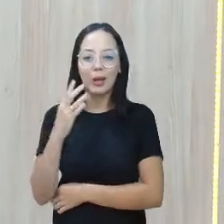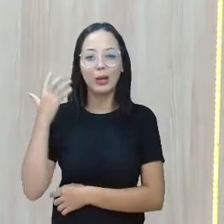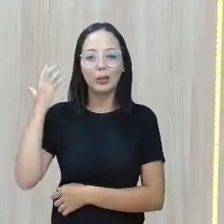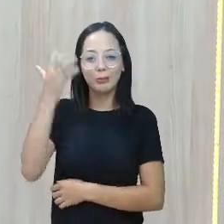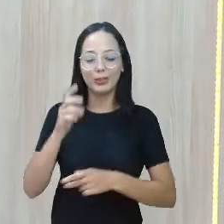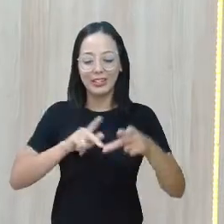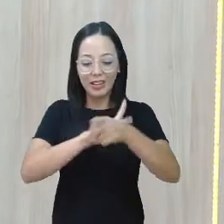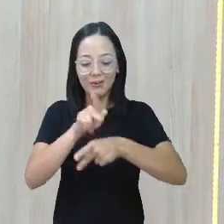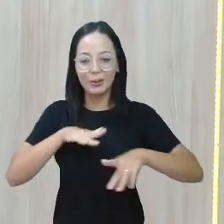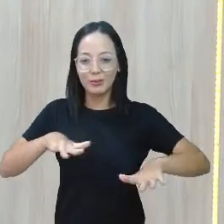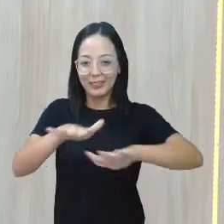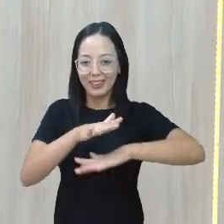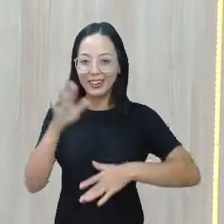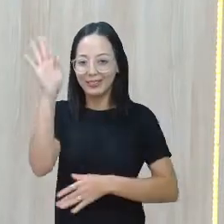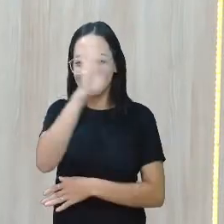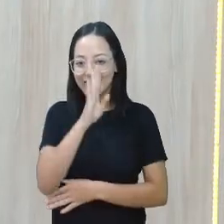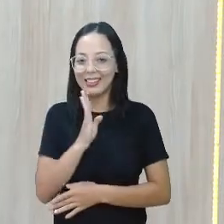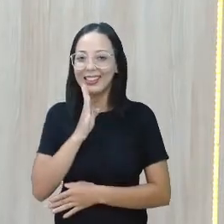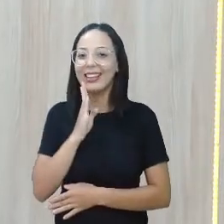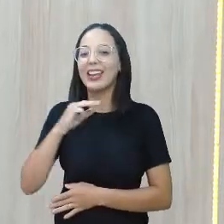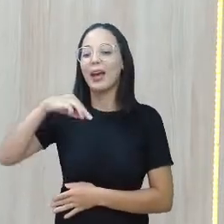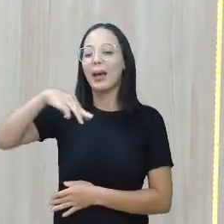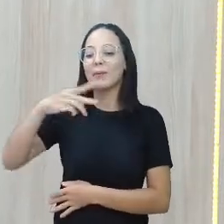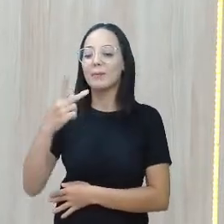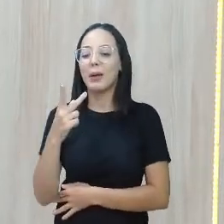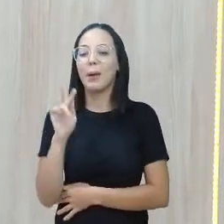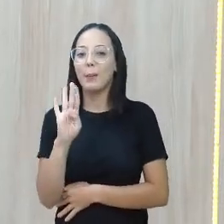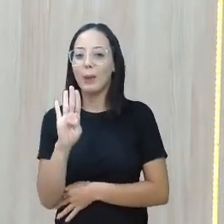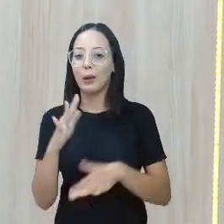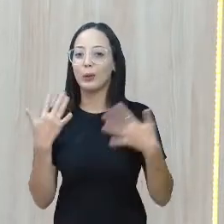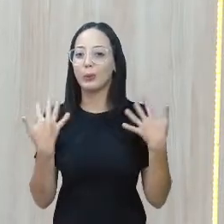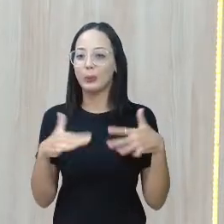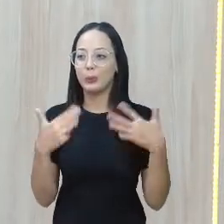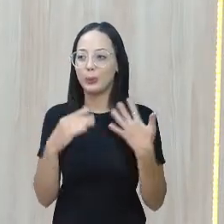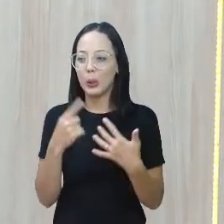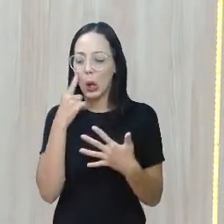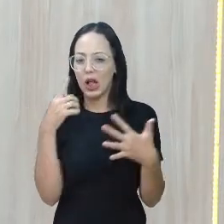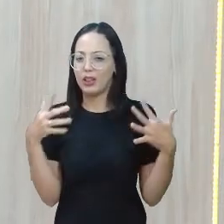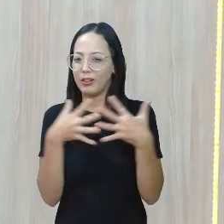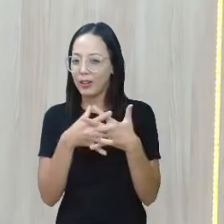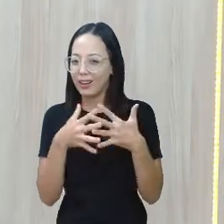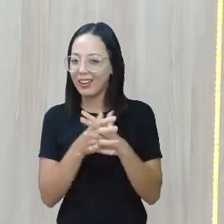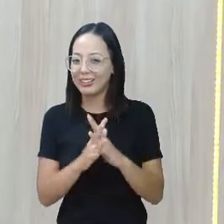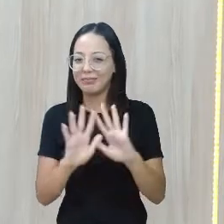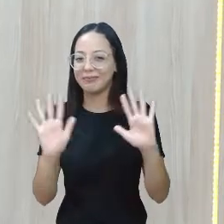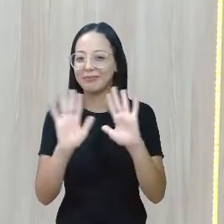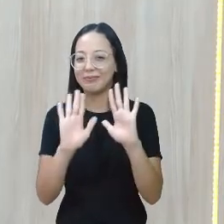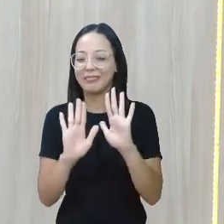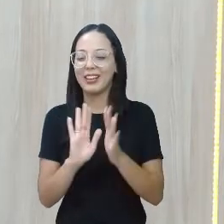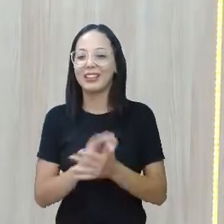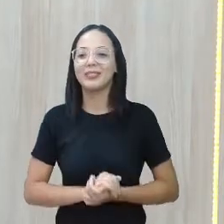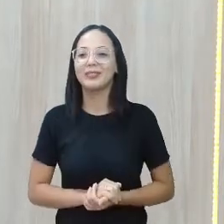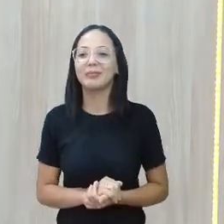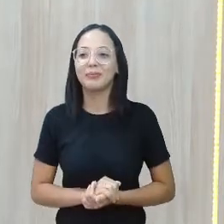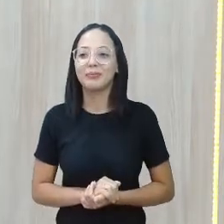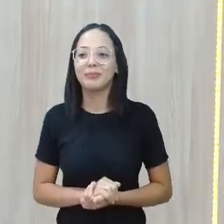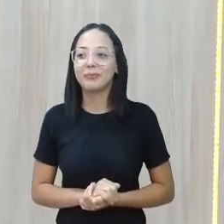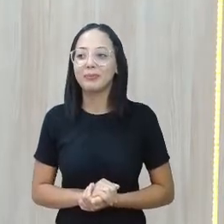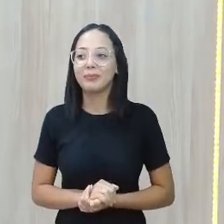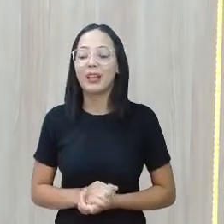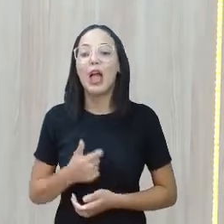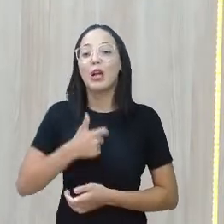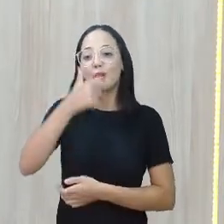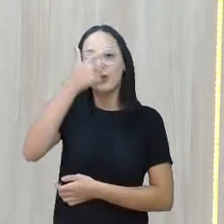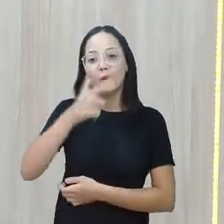brasileira, MPB. Olha, não vai confundir, viu, gente? Muito bom.